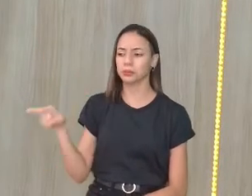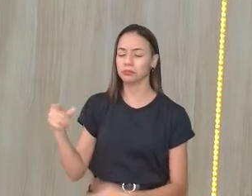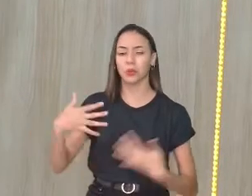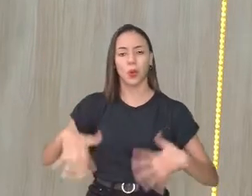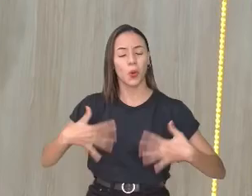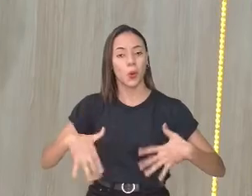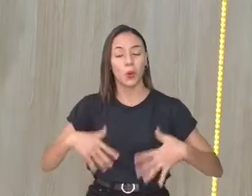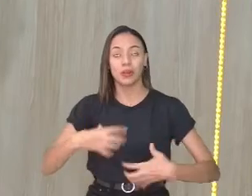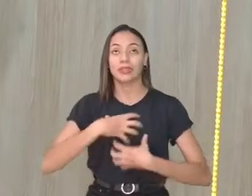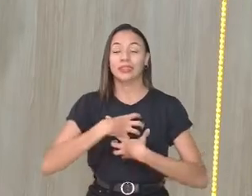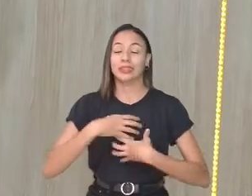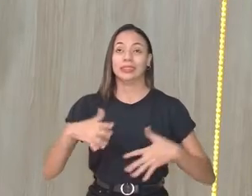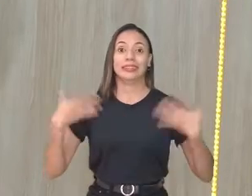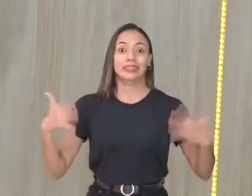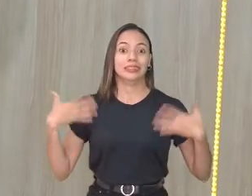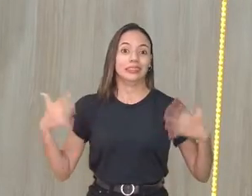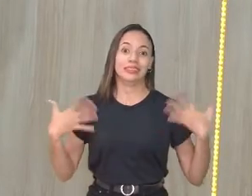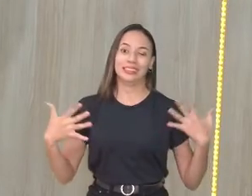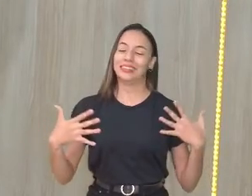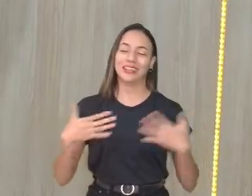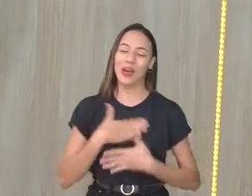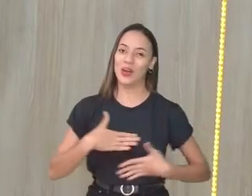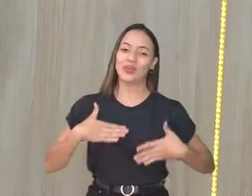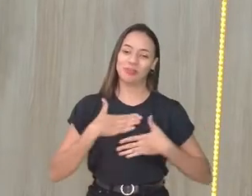ela me deixa assim, adoro.